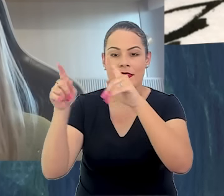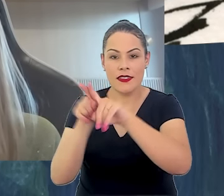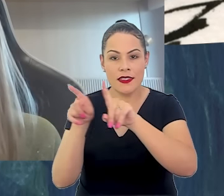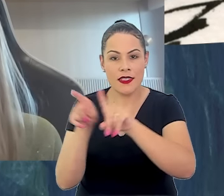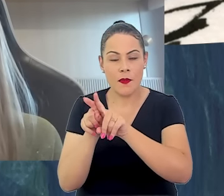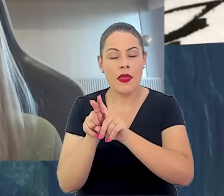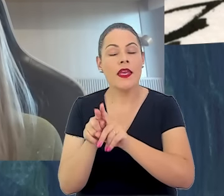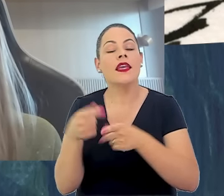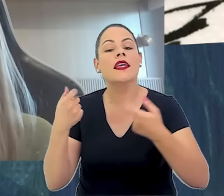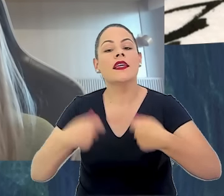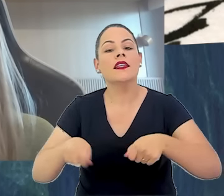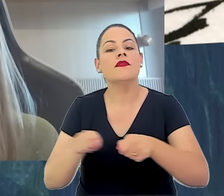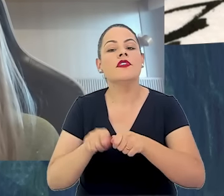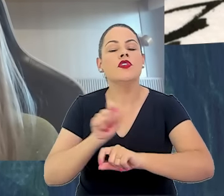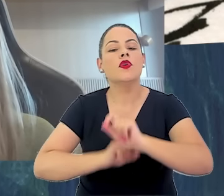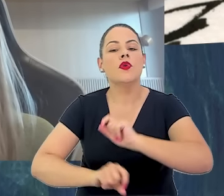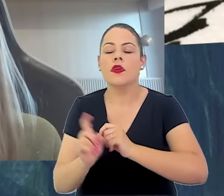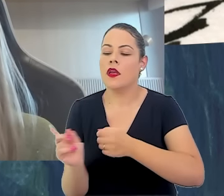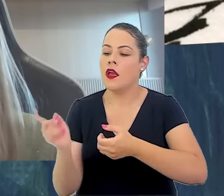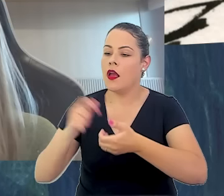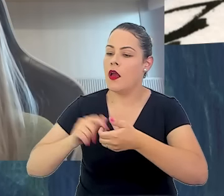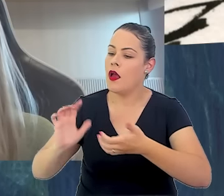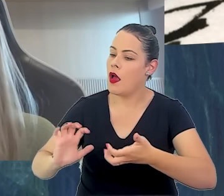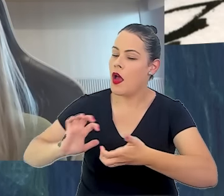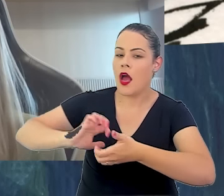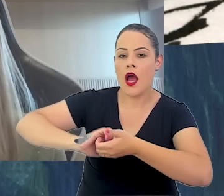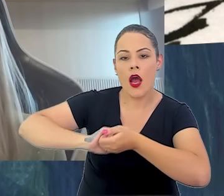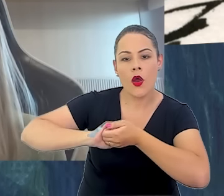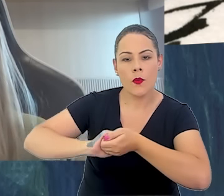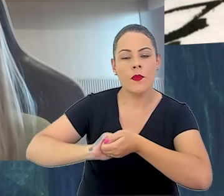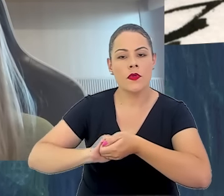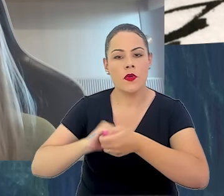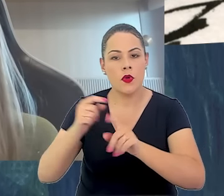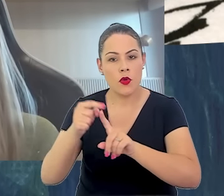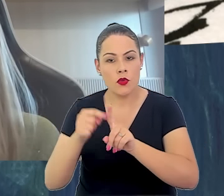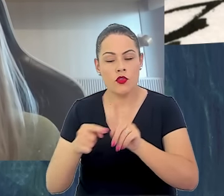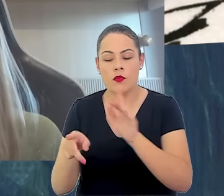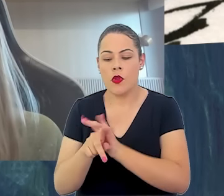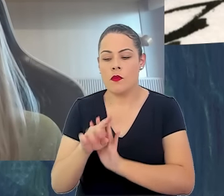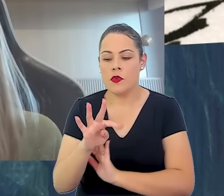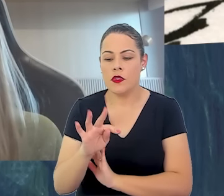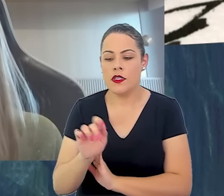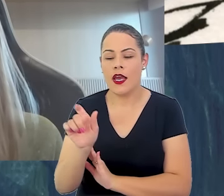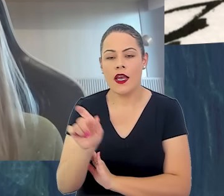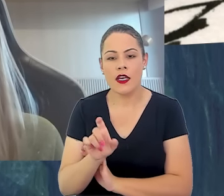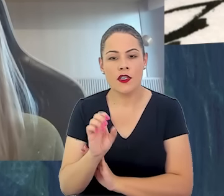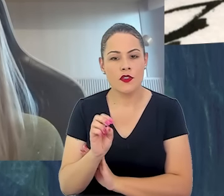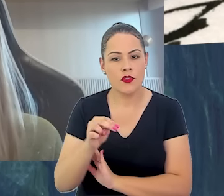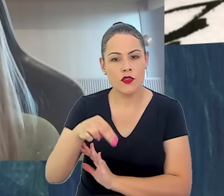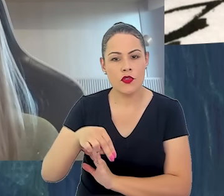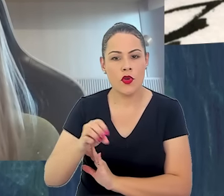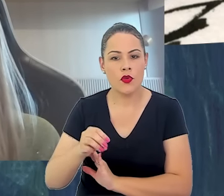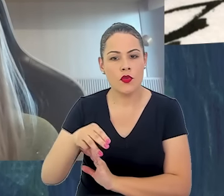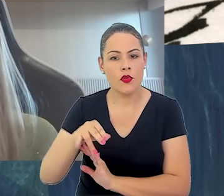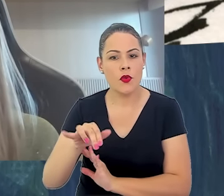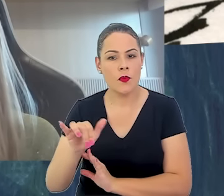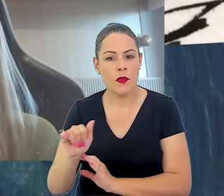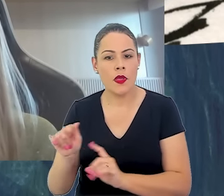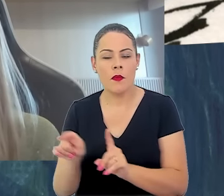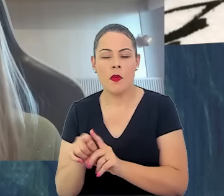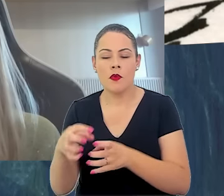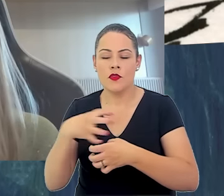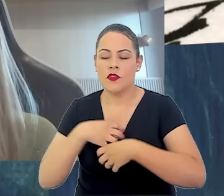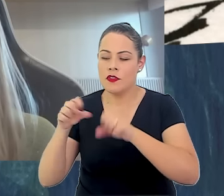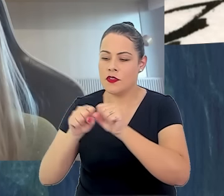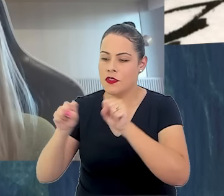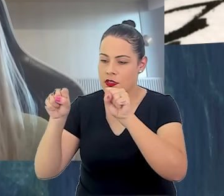que necessita a colaboração entre justamente o tipo de taxonomia, o tipo de produto que o